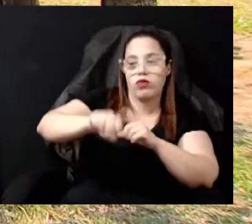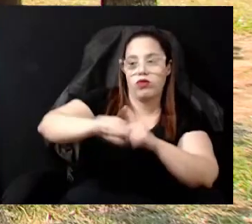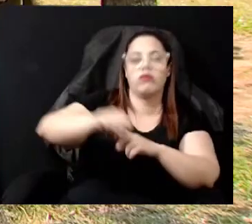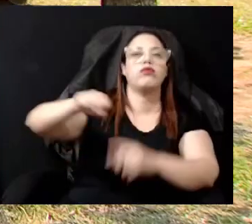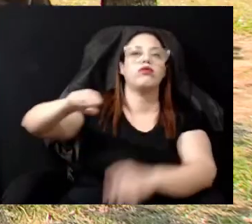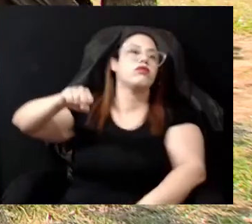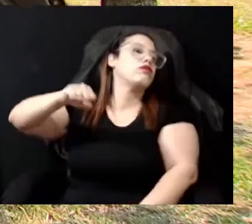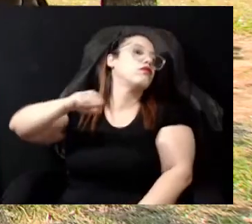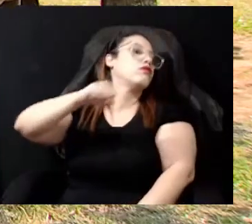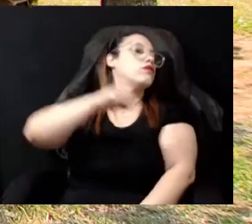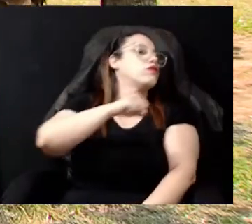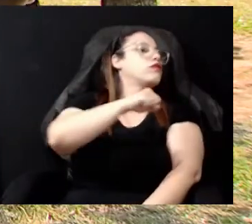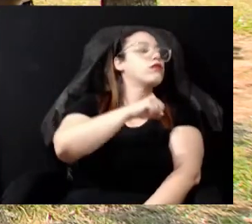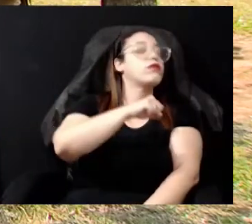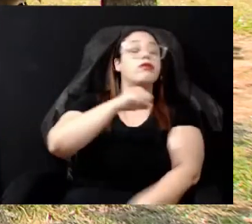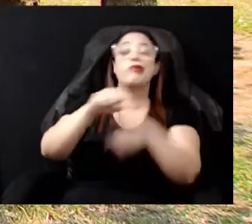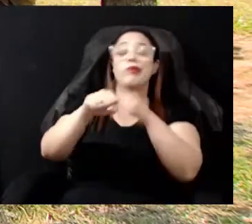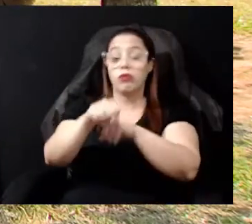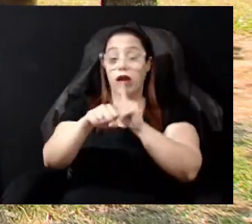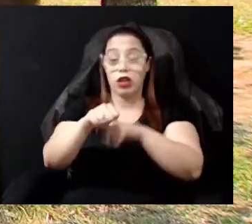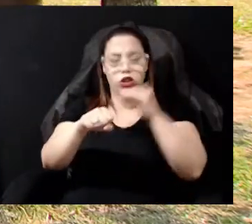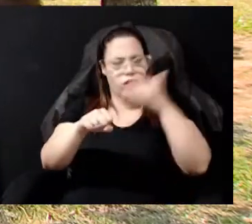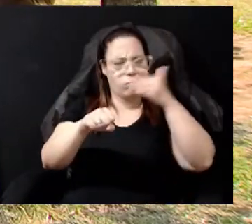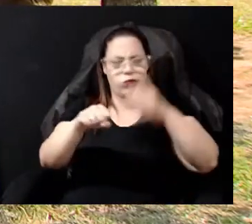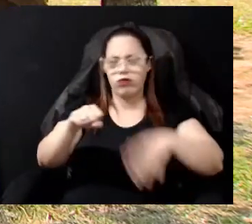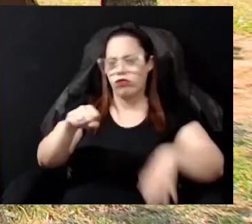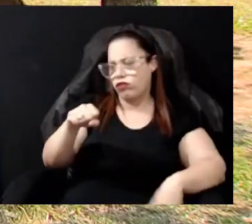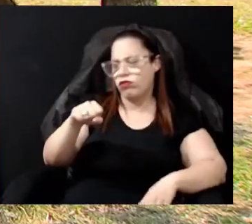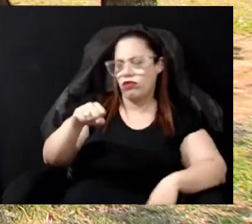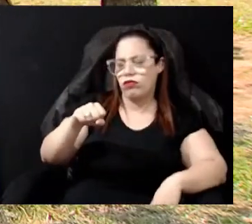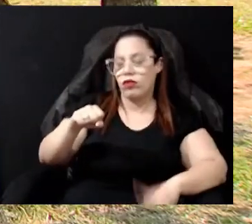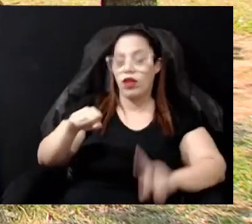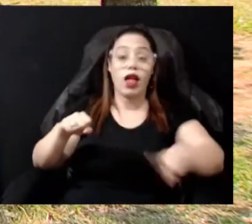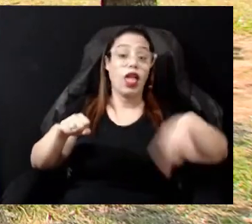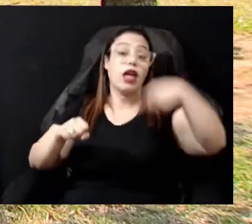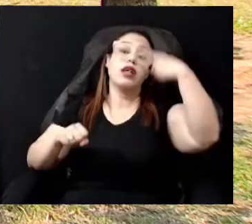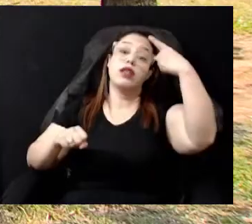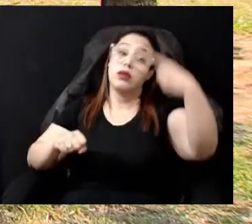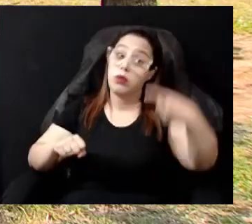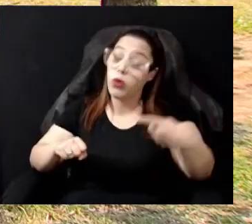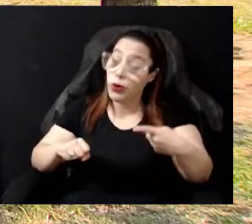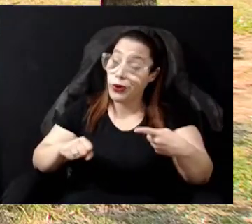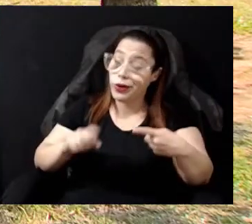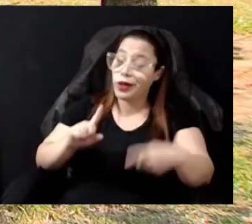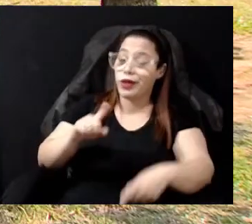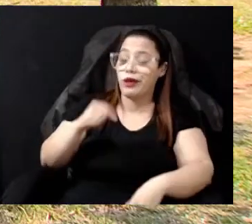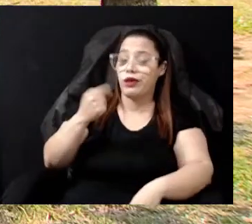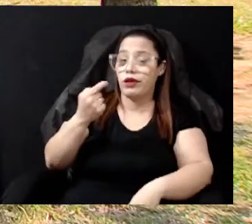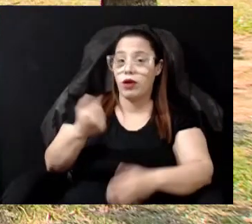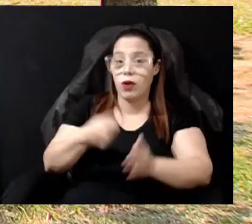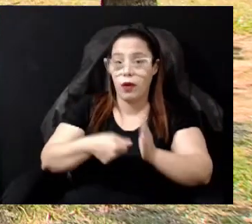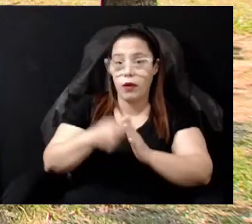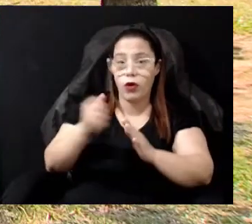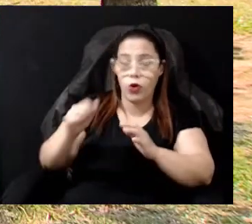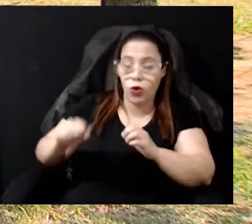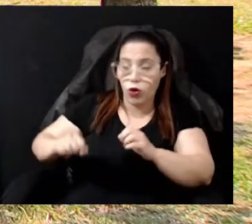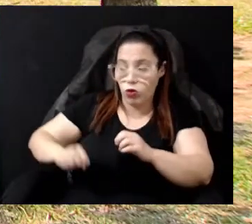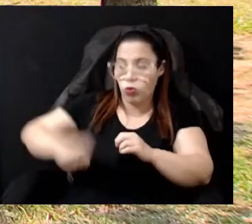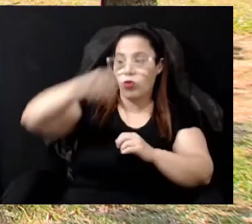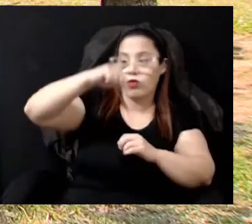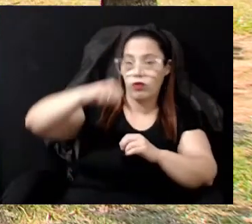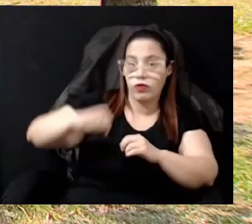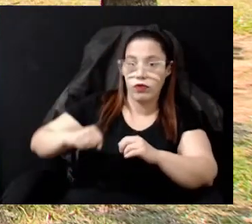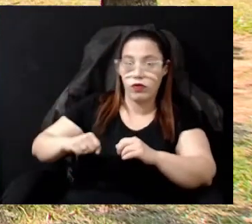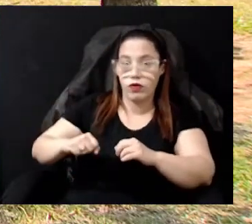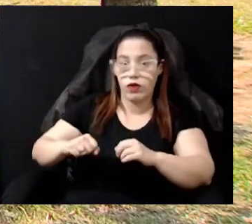possível. Posteriormente a isso, começam as outras fases, de primeiro salto ao punho, que seria a ave no puleiro, e